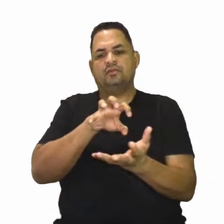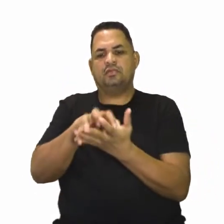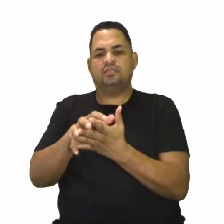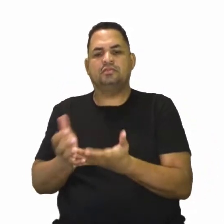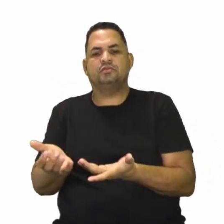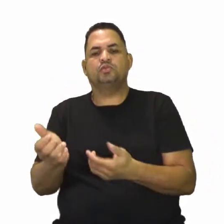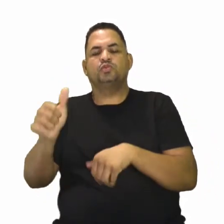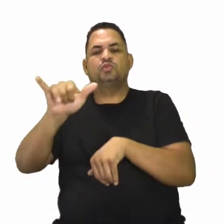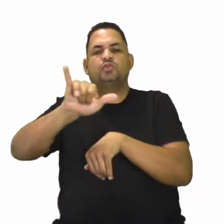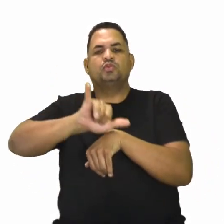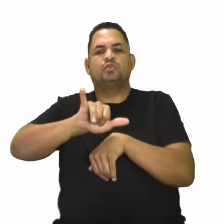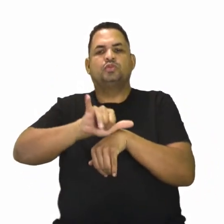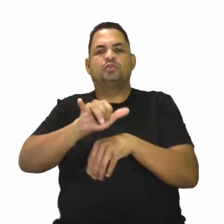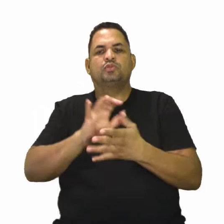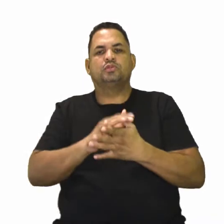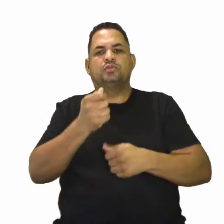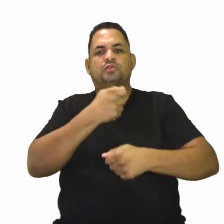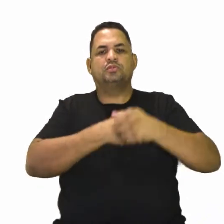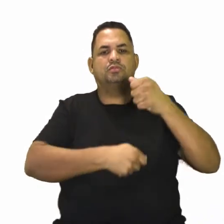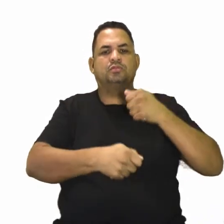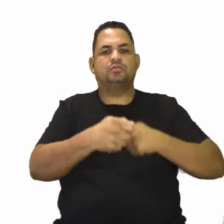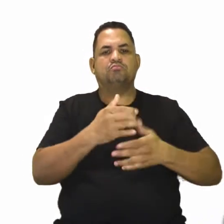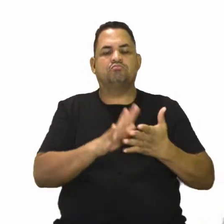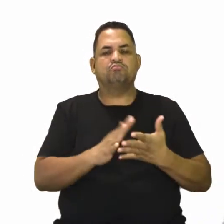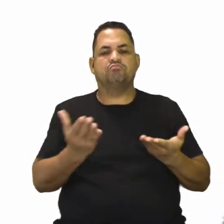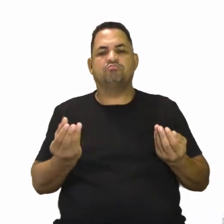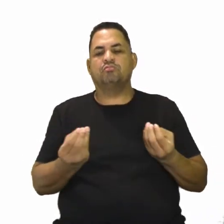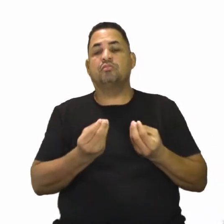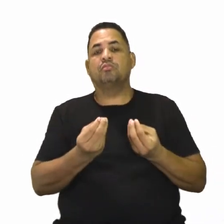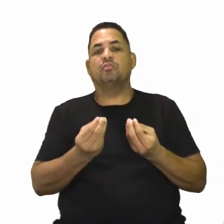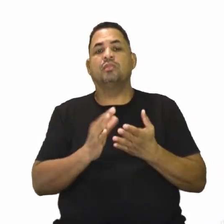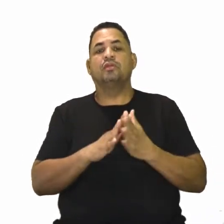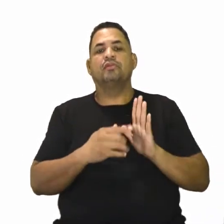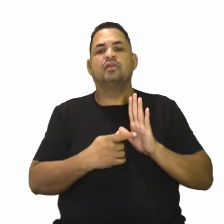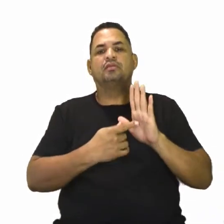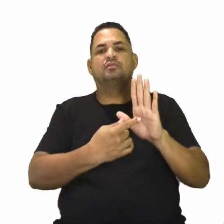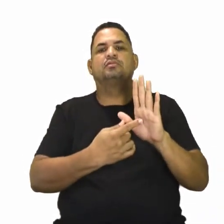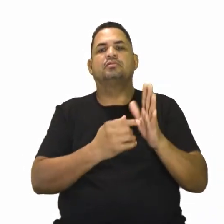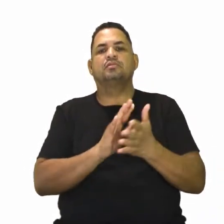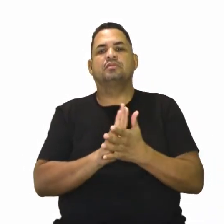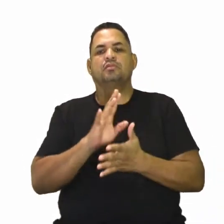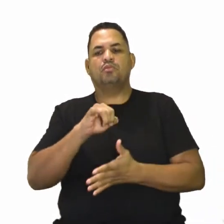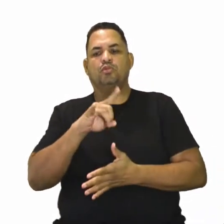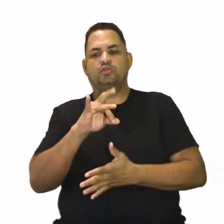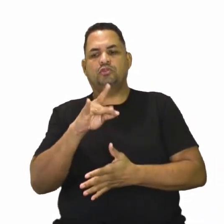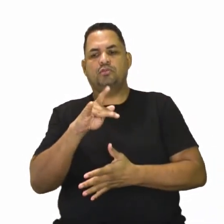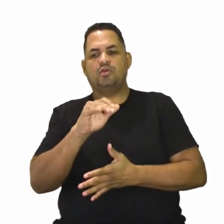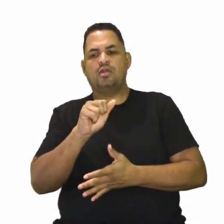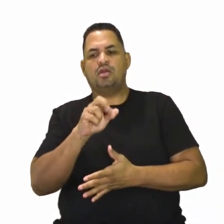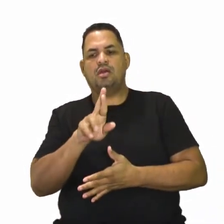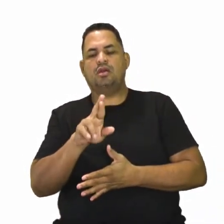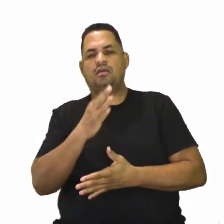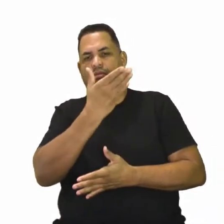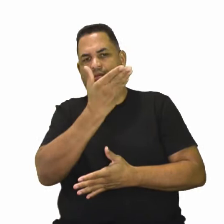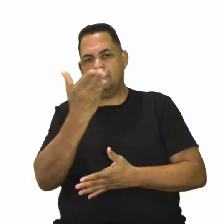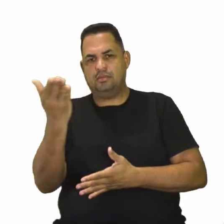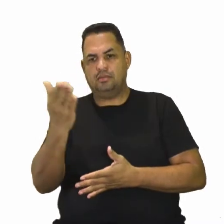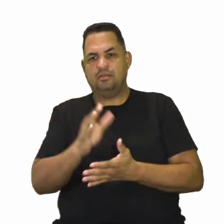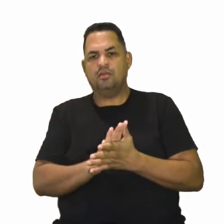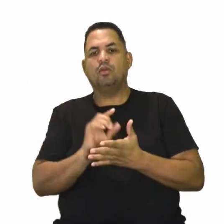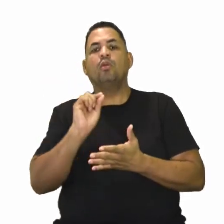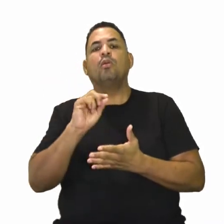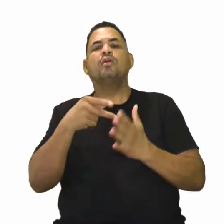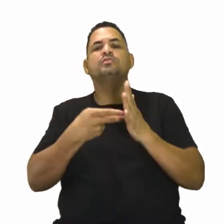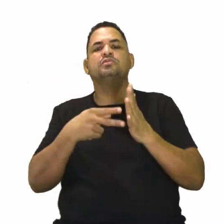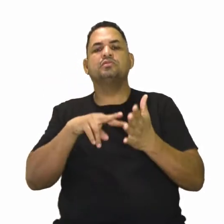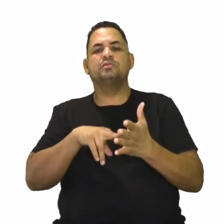multipolar. O mundo multipolar. O que vai representar esse mundo multipolar nessa aula? O que